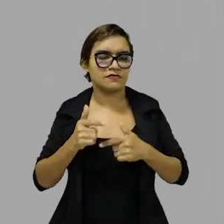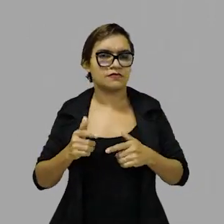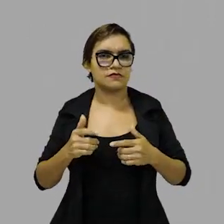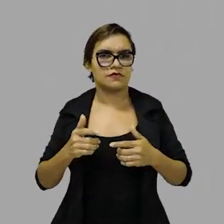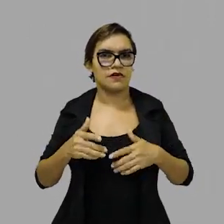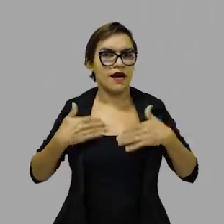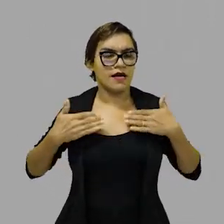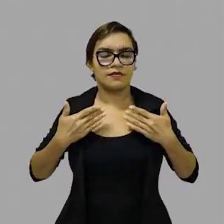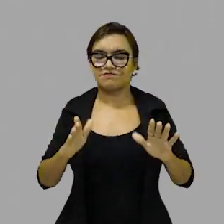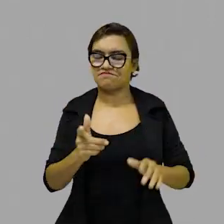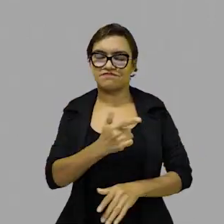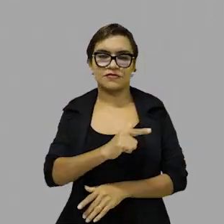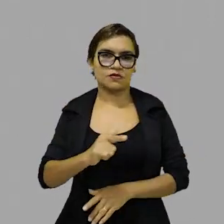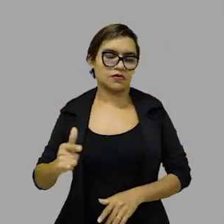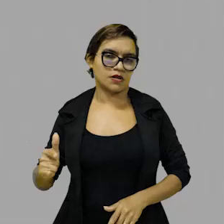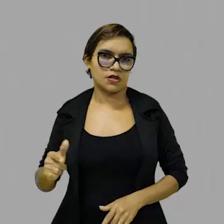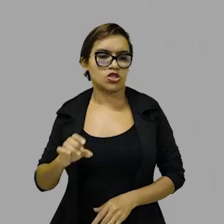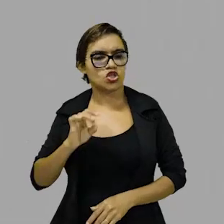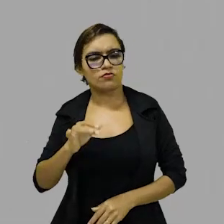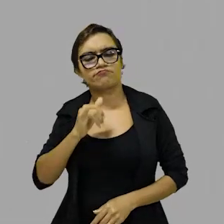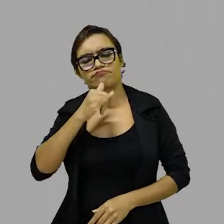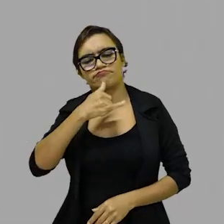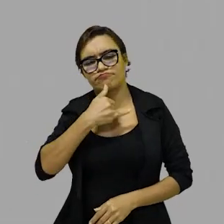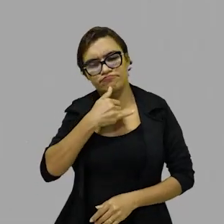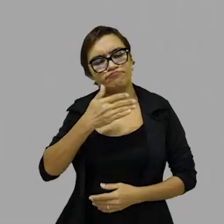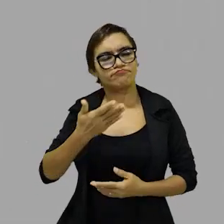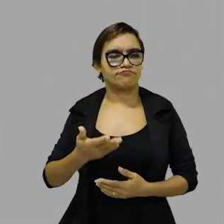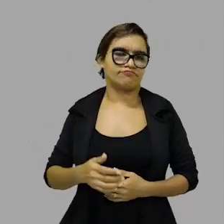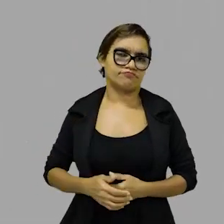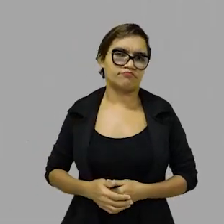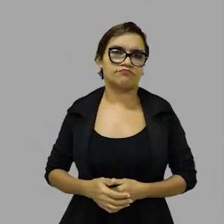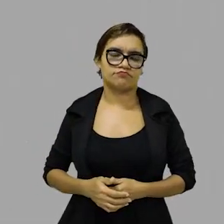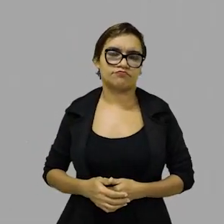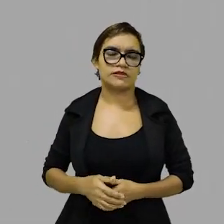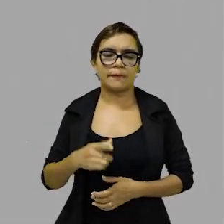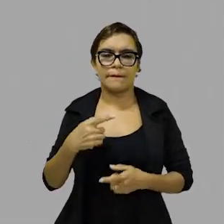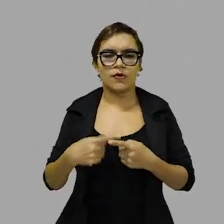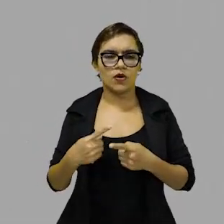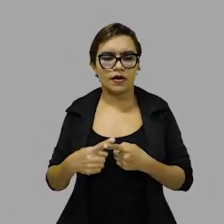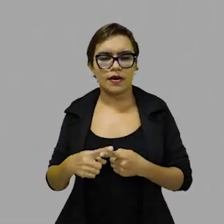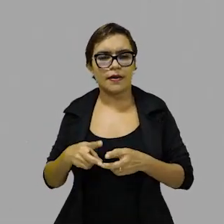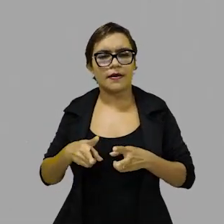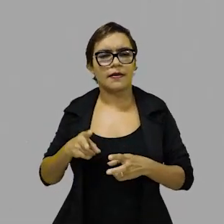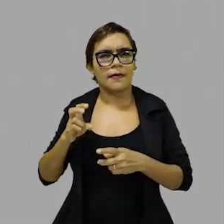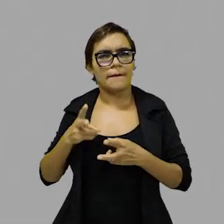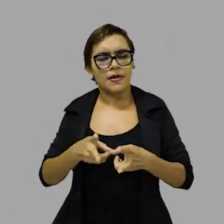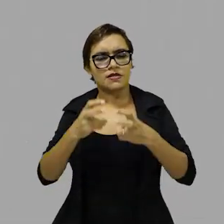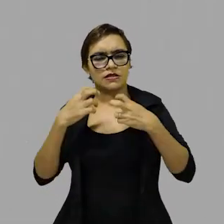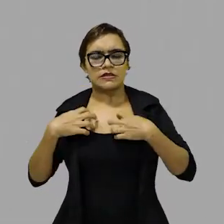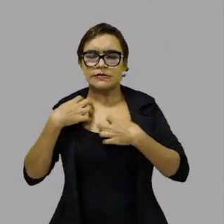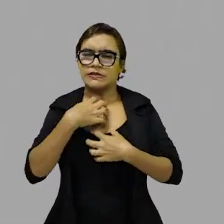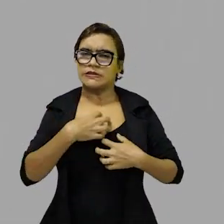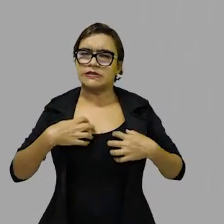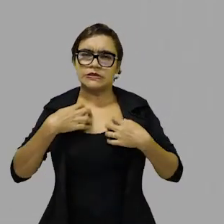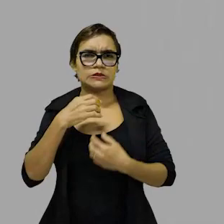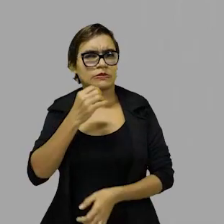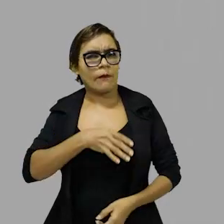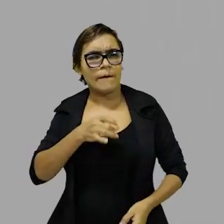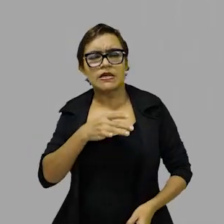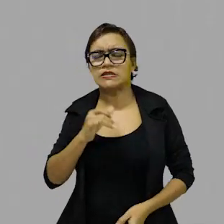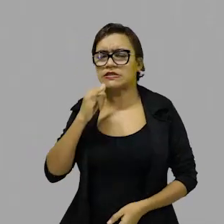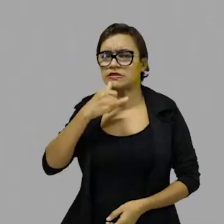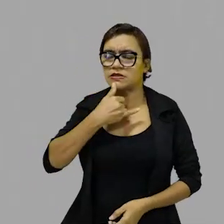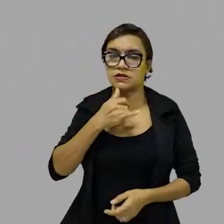Porque representa, repassa, perpassa sobre essa situação da angústia, do medo, da tristeza. Porque, se a gente